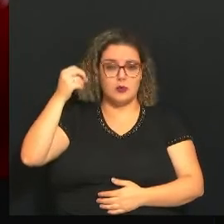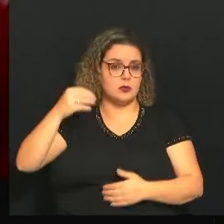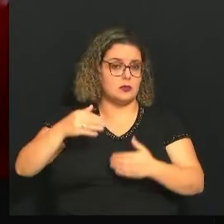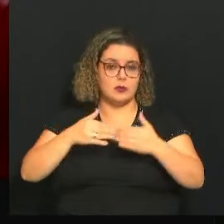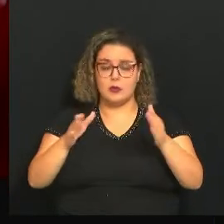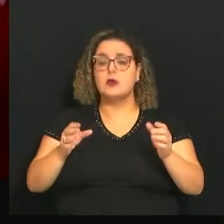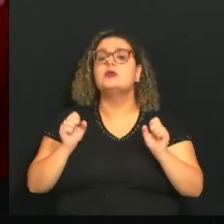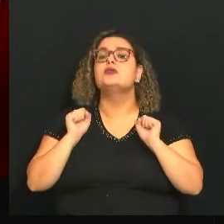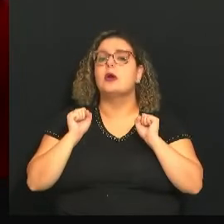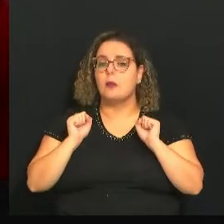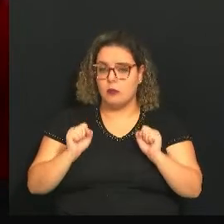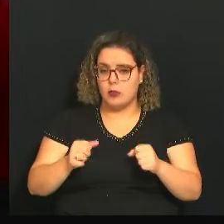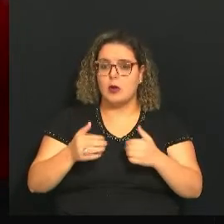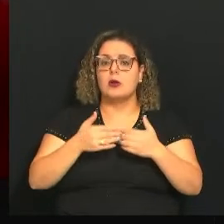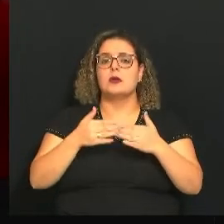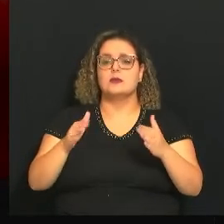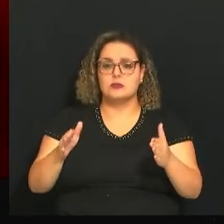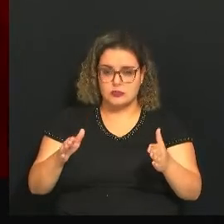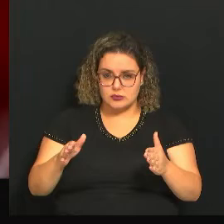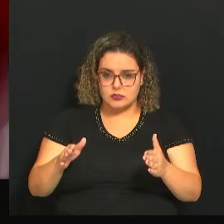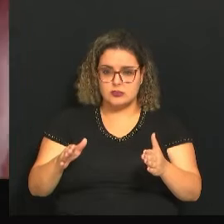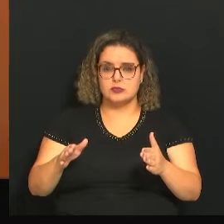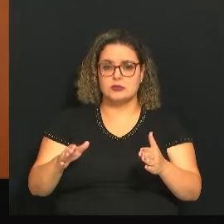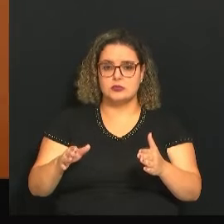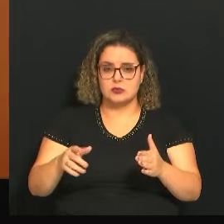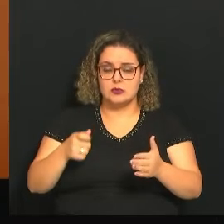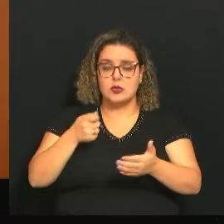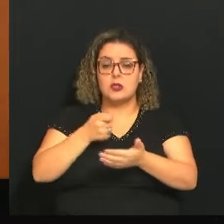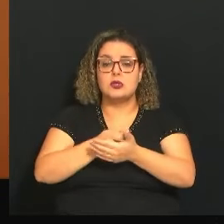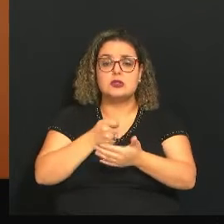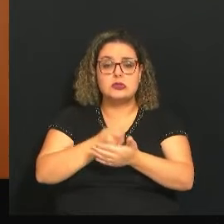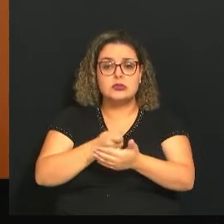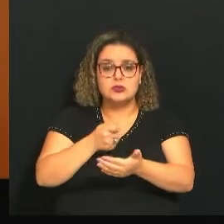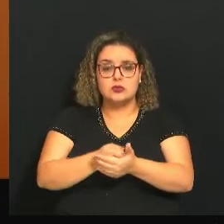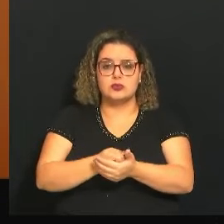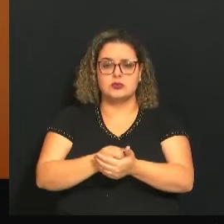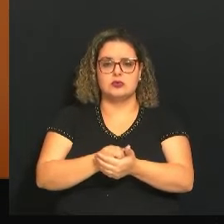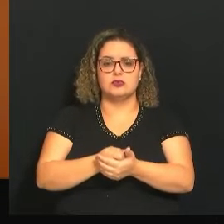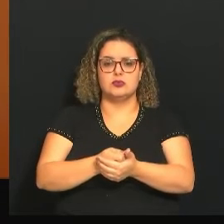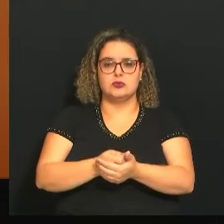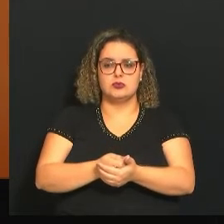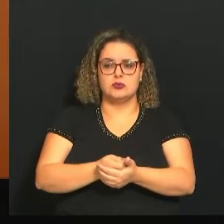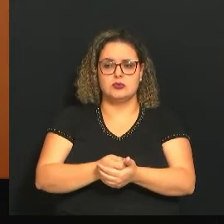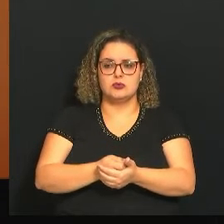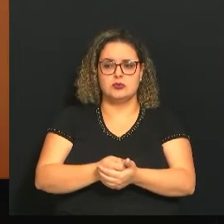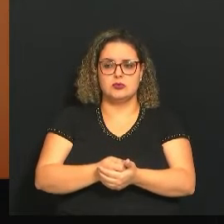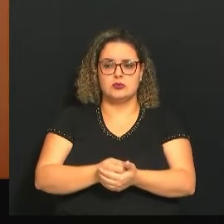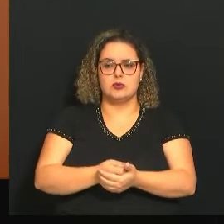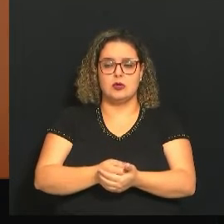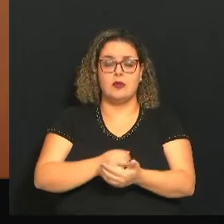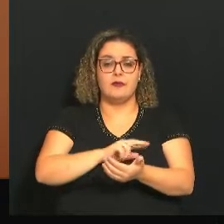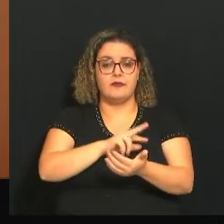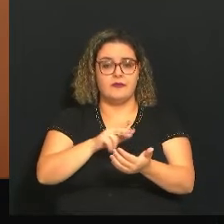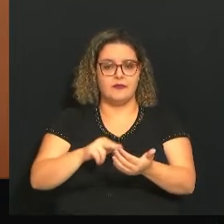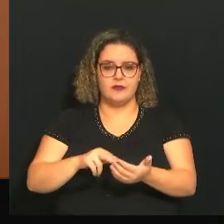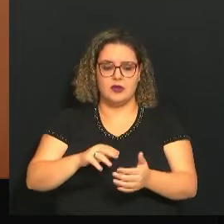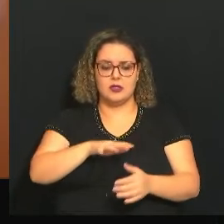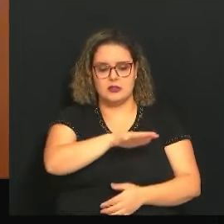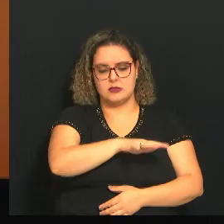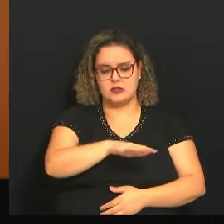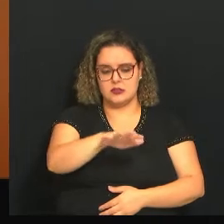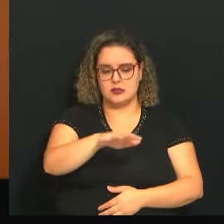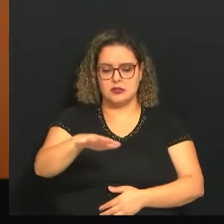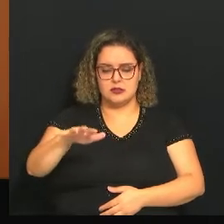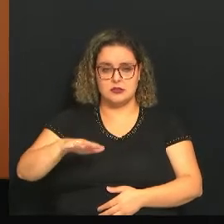concurso público. Teria que ser uma exigência de recompor os quadros de vários setores da administração